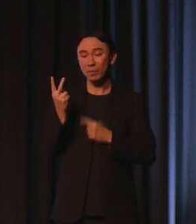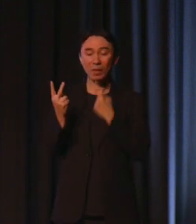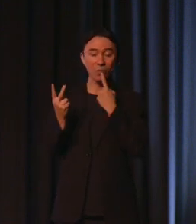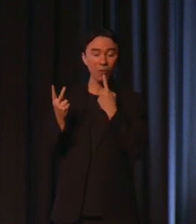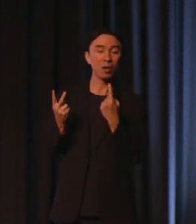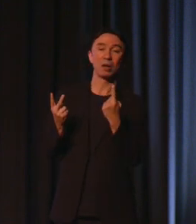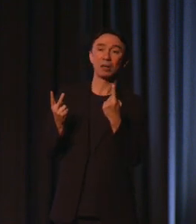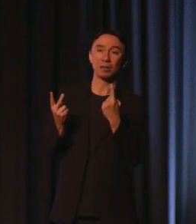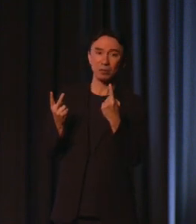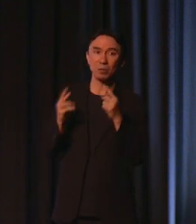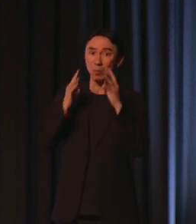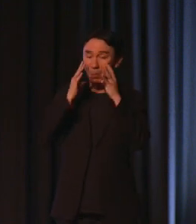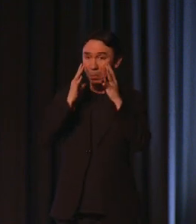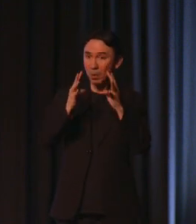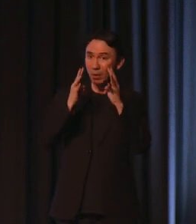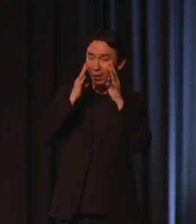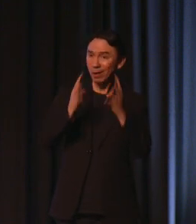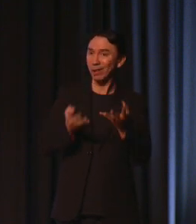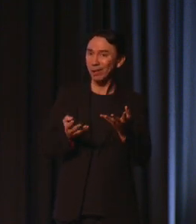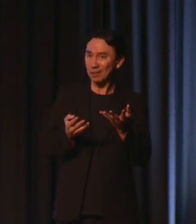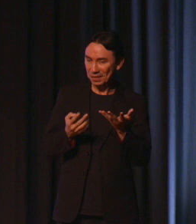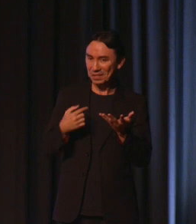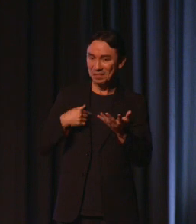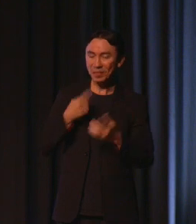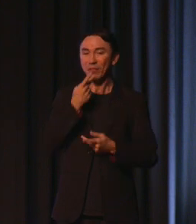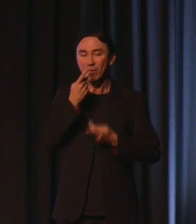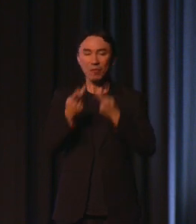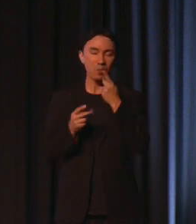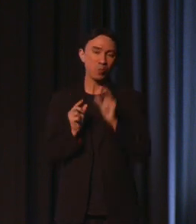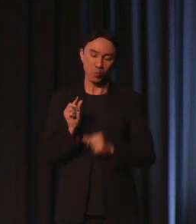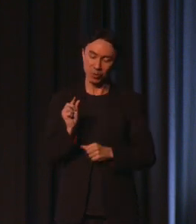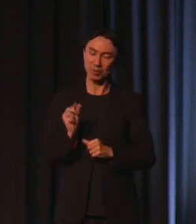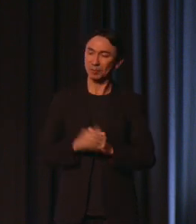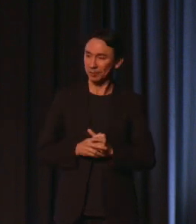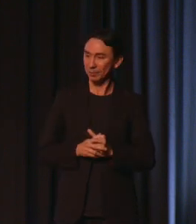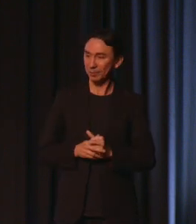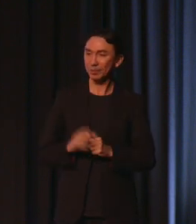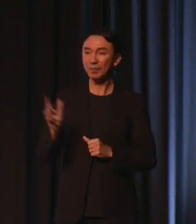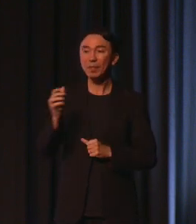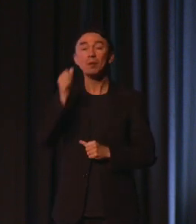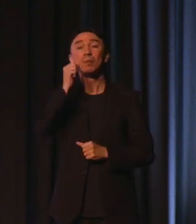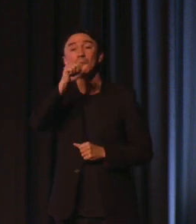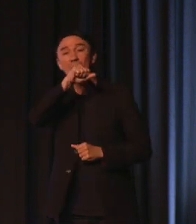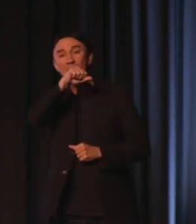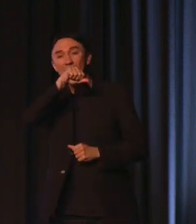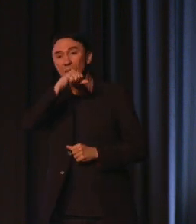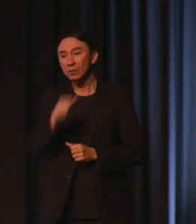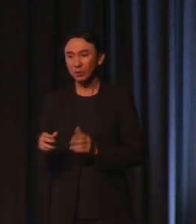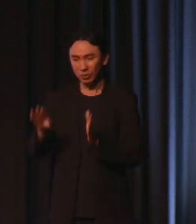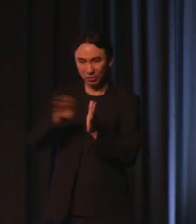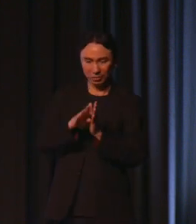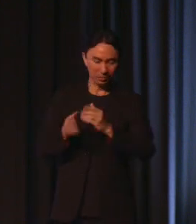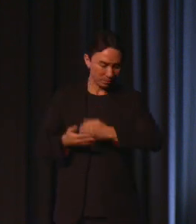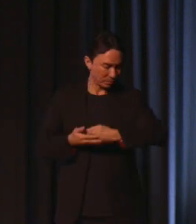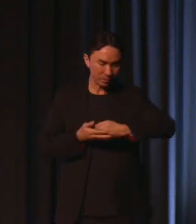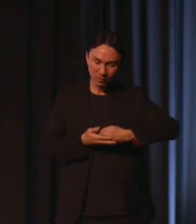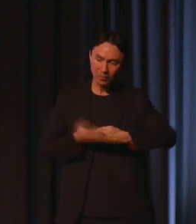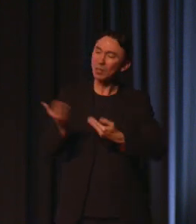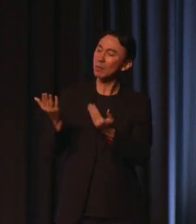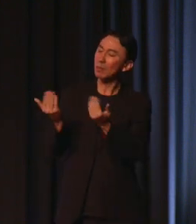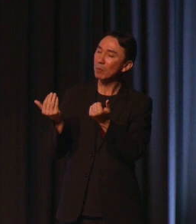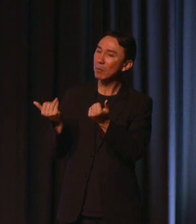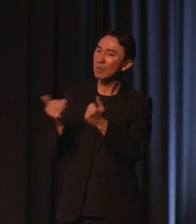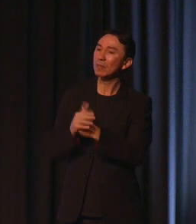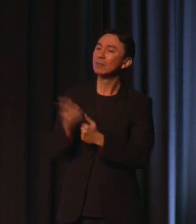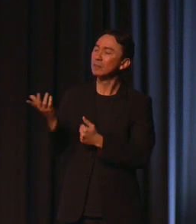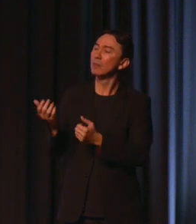vou observar mais. Quando a mãe chega com aquele bebê no colo, ou aquela criança, eu vou ouvi-la para ver o que